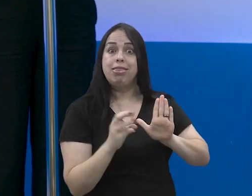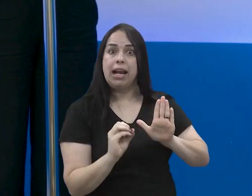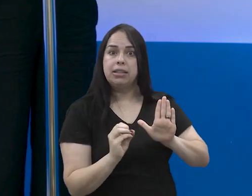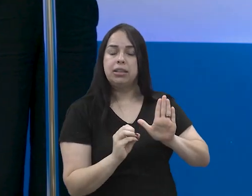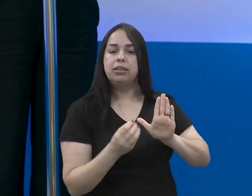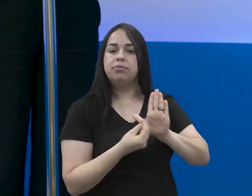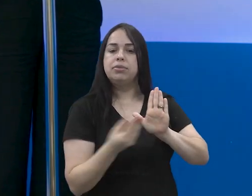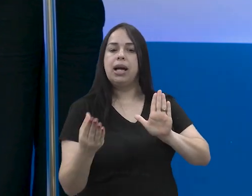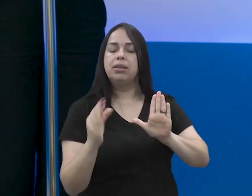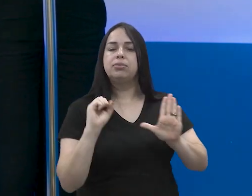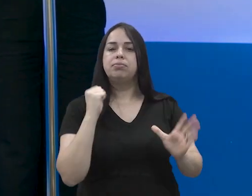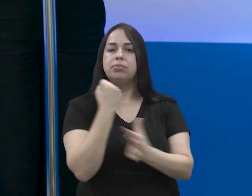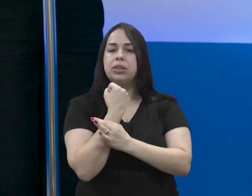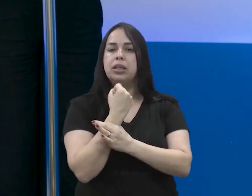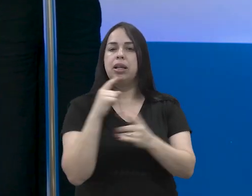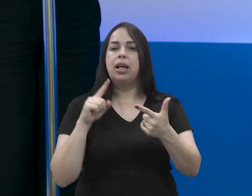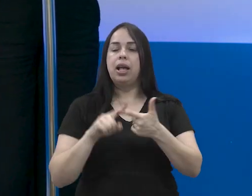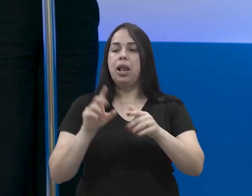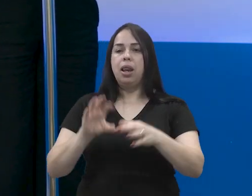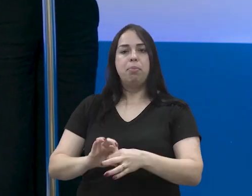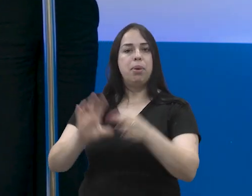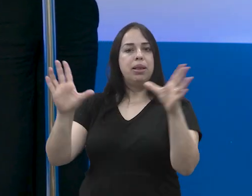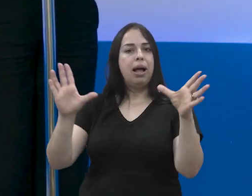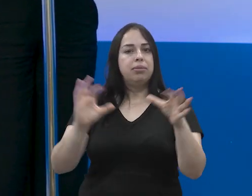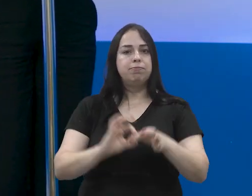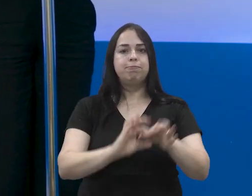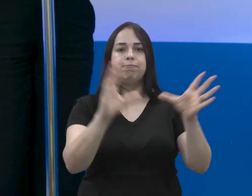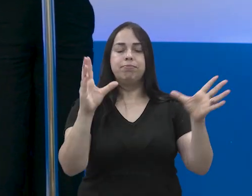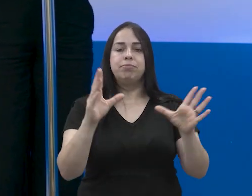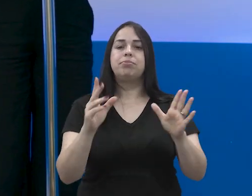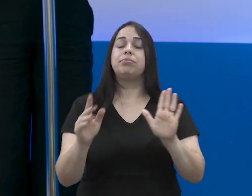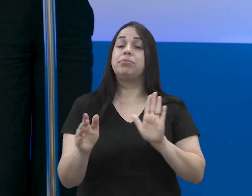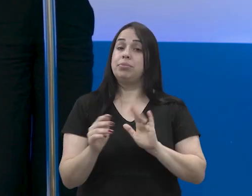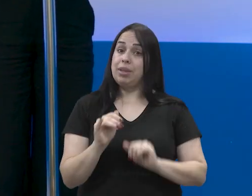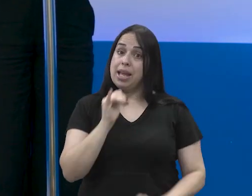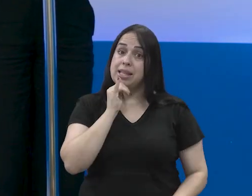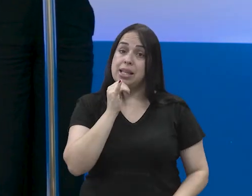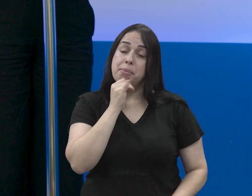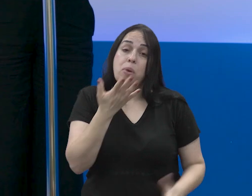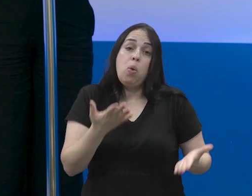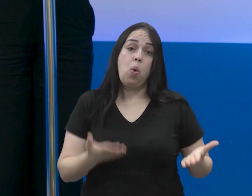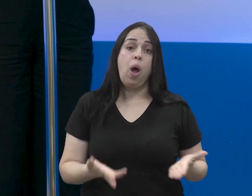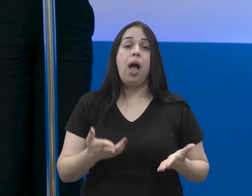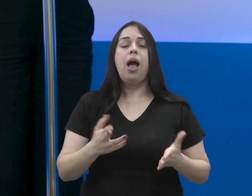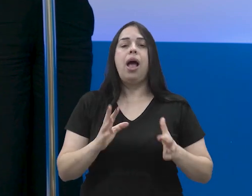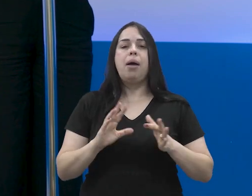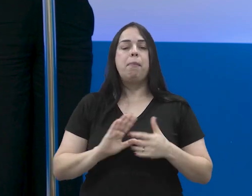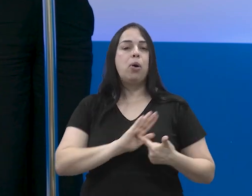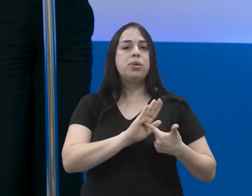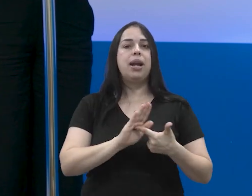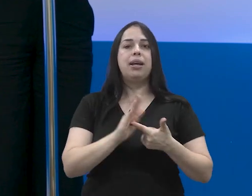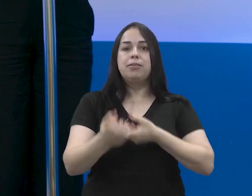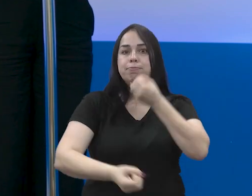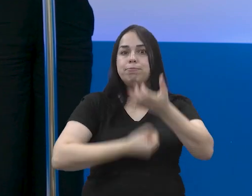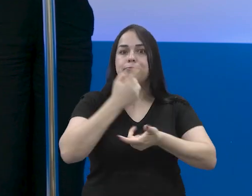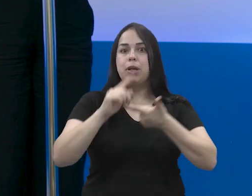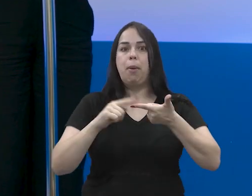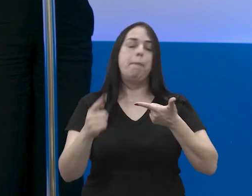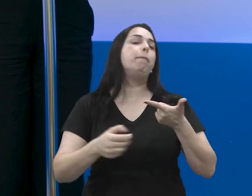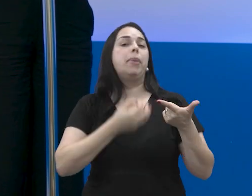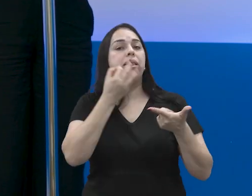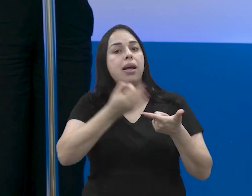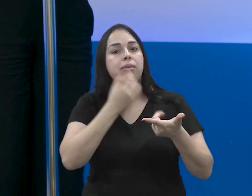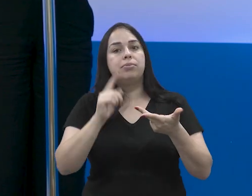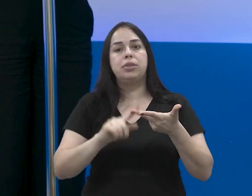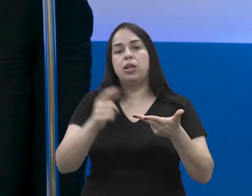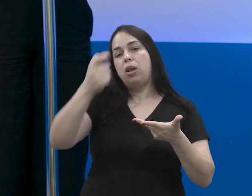estabelecem garantias e liberdades fundamentais. Entre elas, a liberdade de expressão,